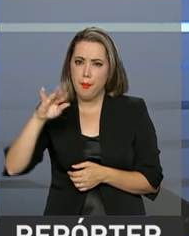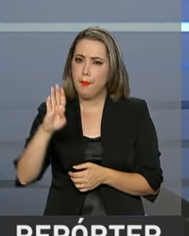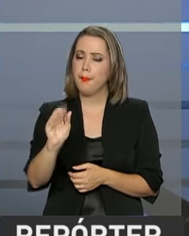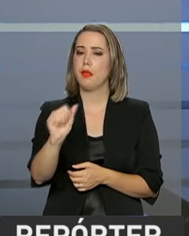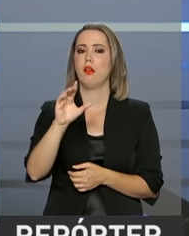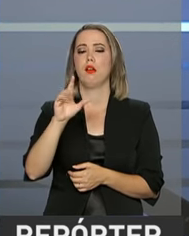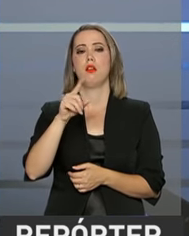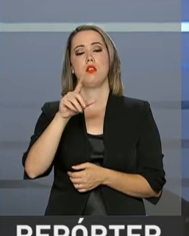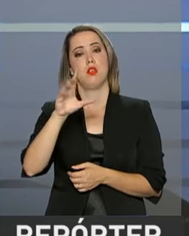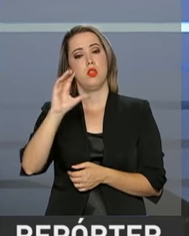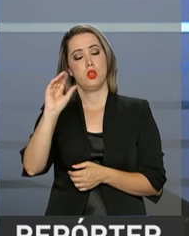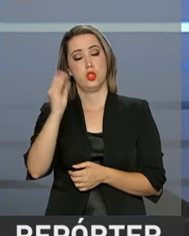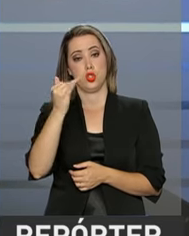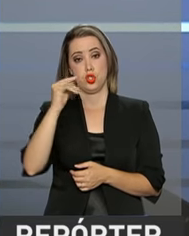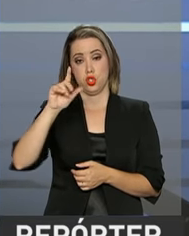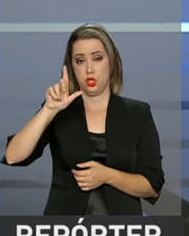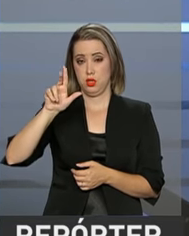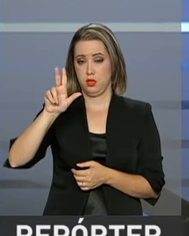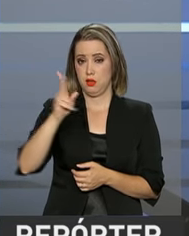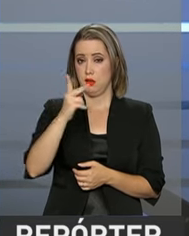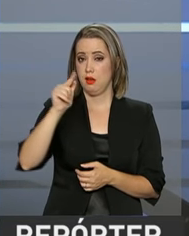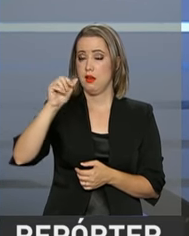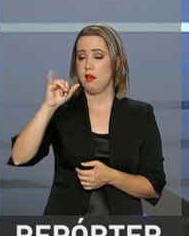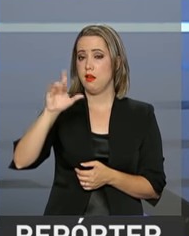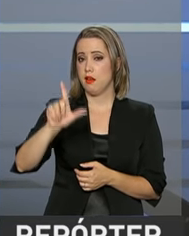peru e também